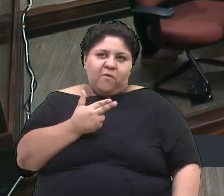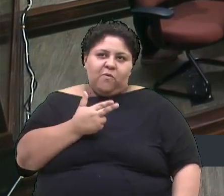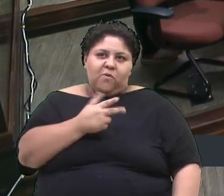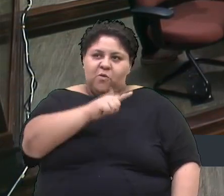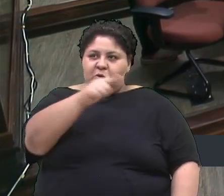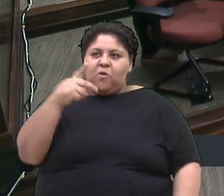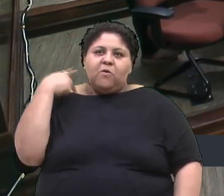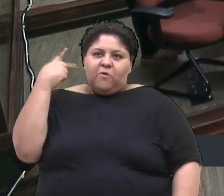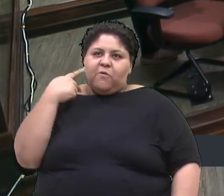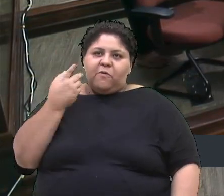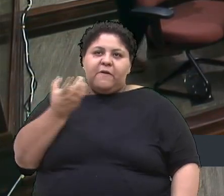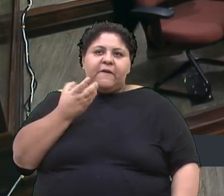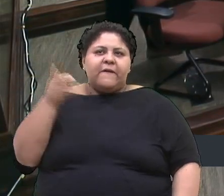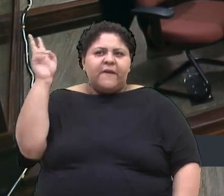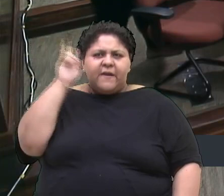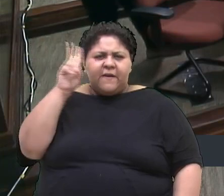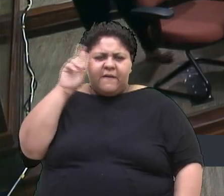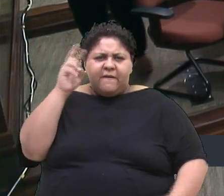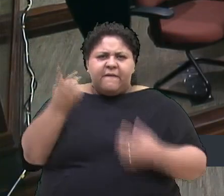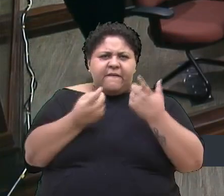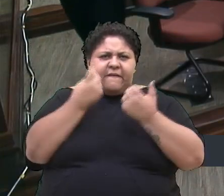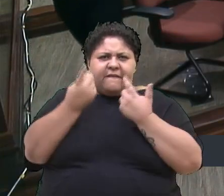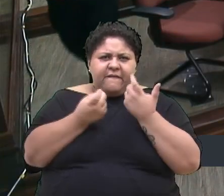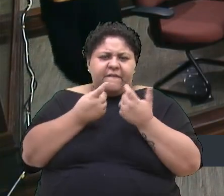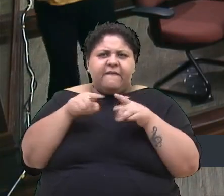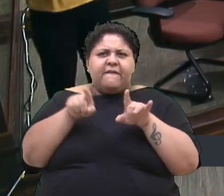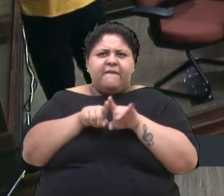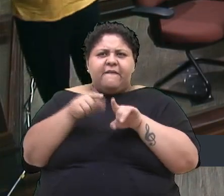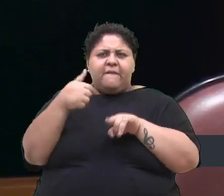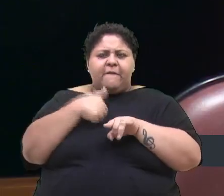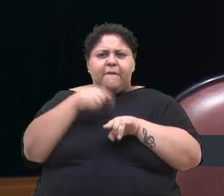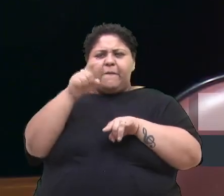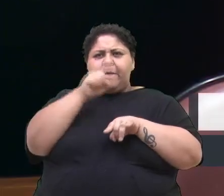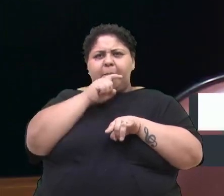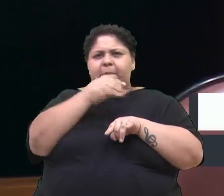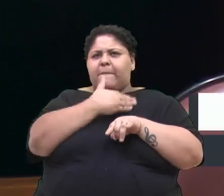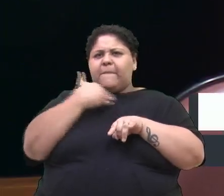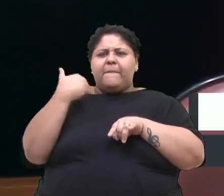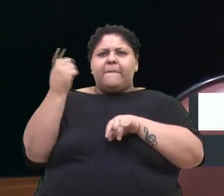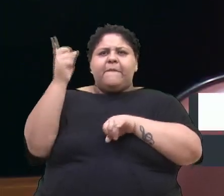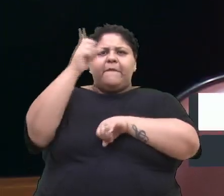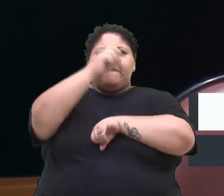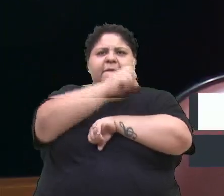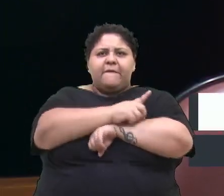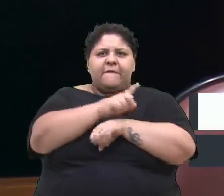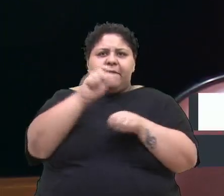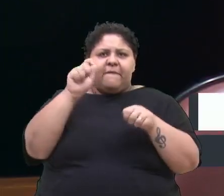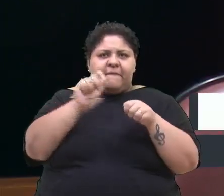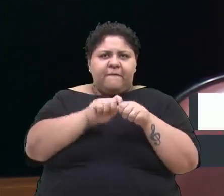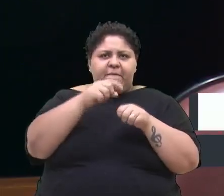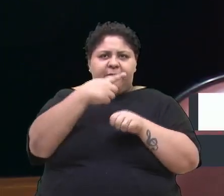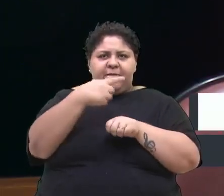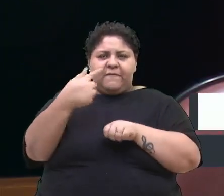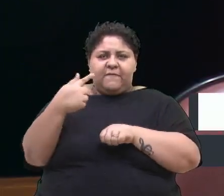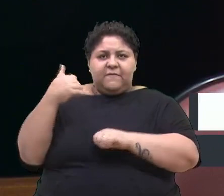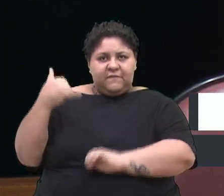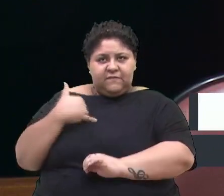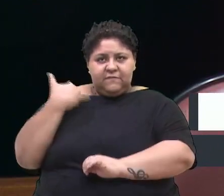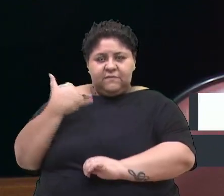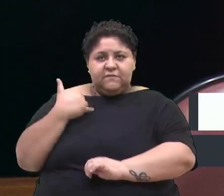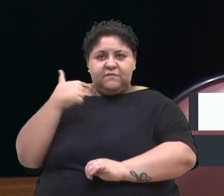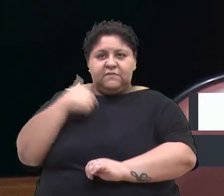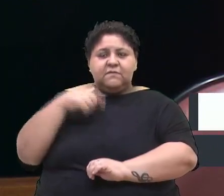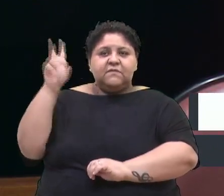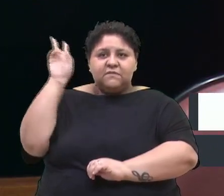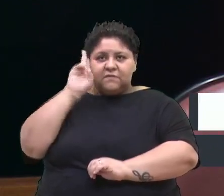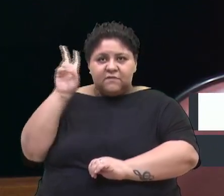quero relembrar algumas coisas. O meu pai faleceu no dia que eu fiz 17 anos. E eu